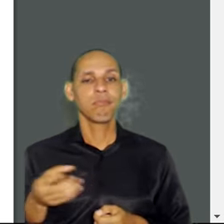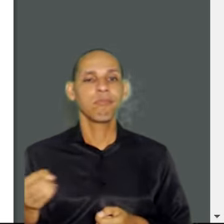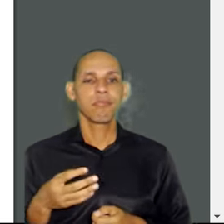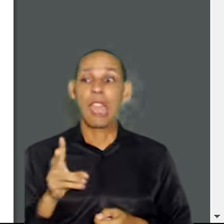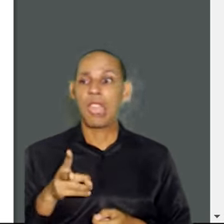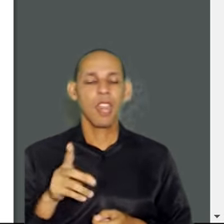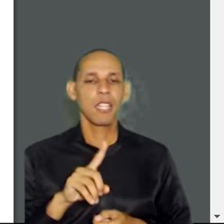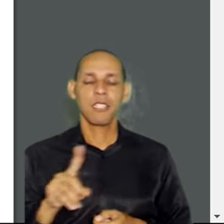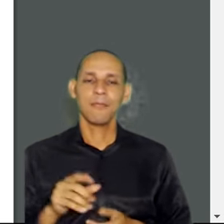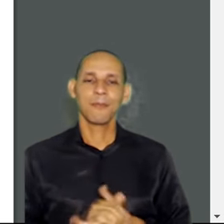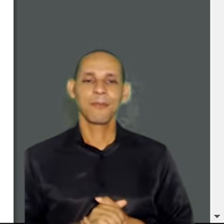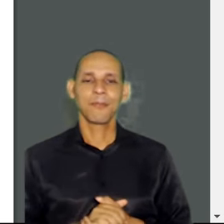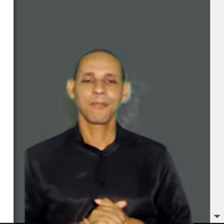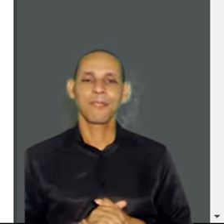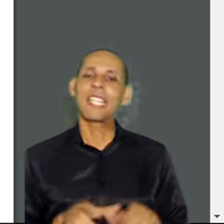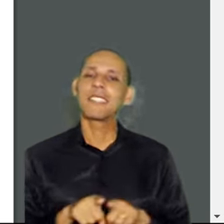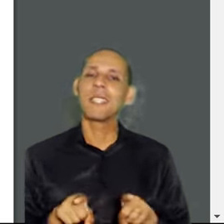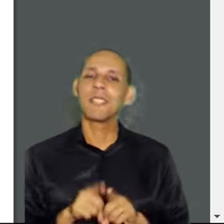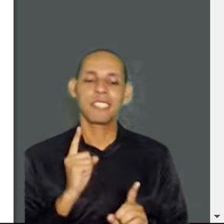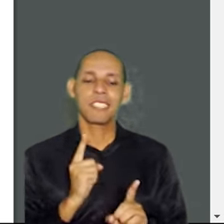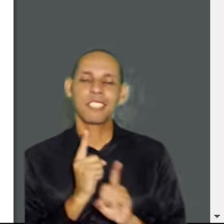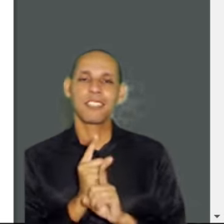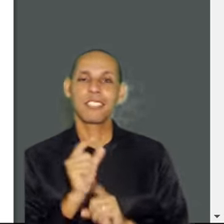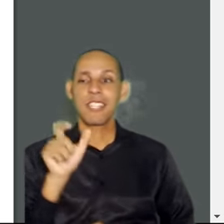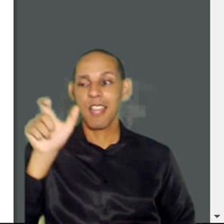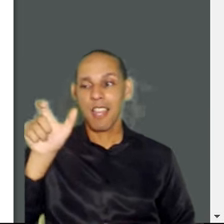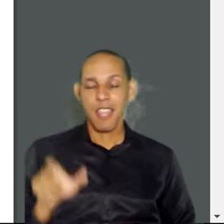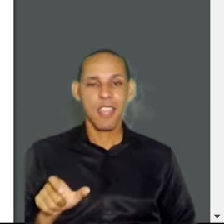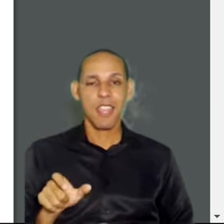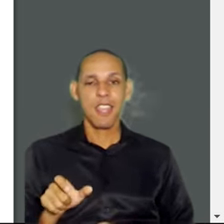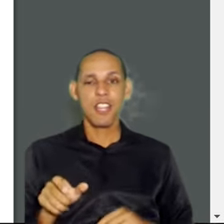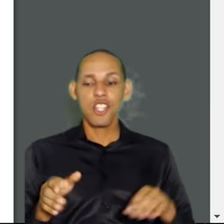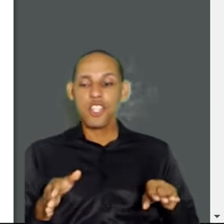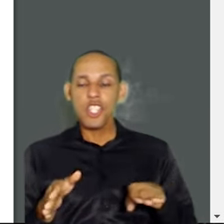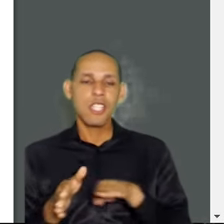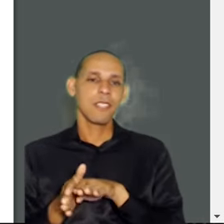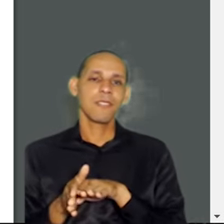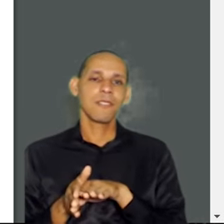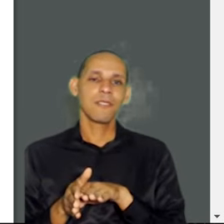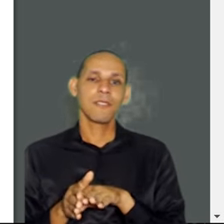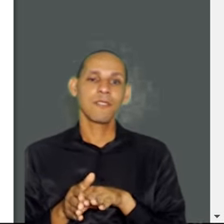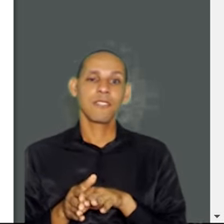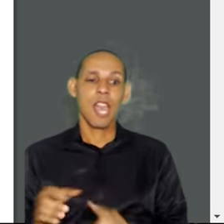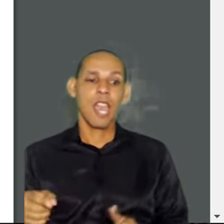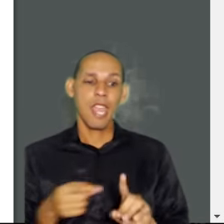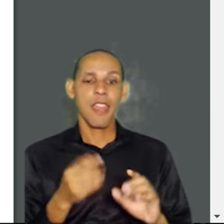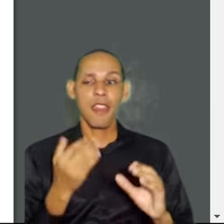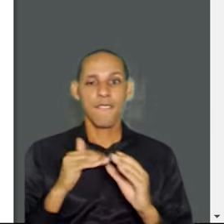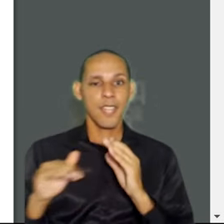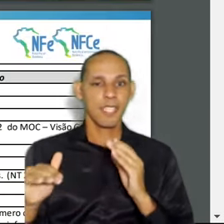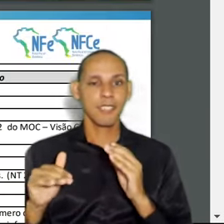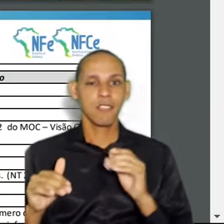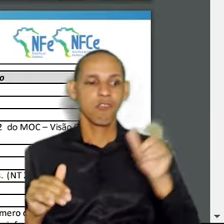ficaria complicado aqui então eu tô na identificação do destinatário Eu quero ó Identificação do emitente só para pegar